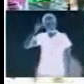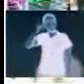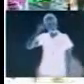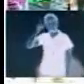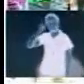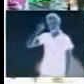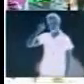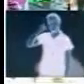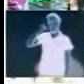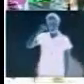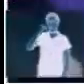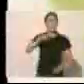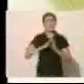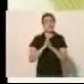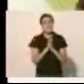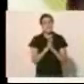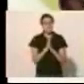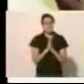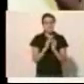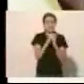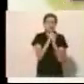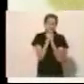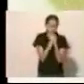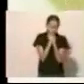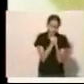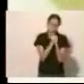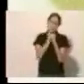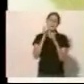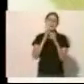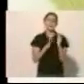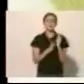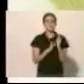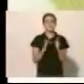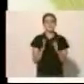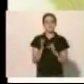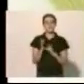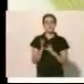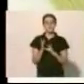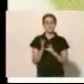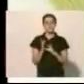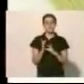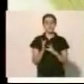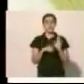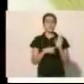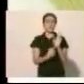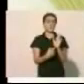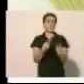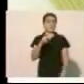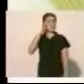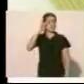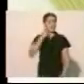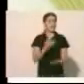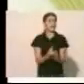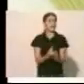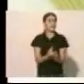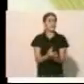nada. Aliás, só perdi se eu não os guardei no coração de Deus. Porque um pai, uma mãe, um